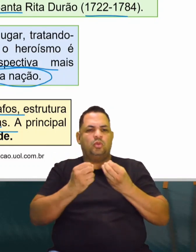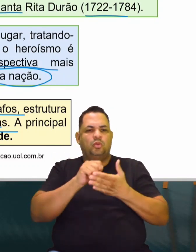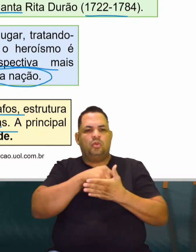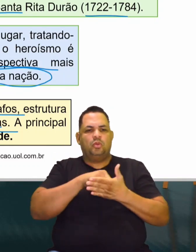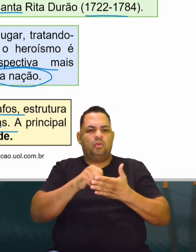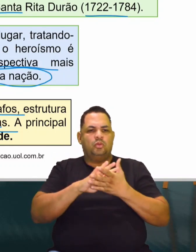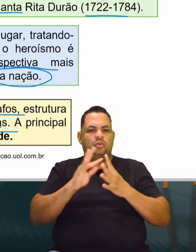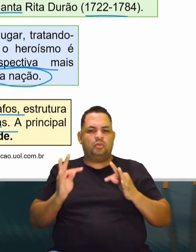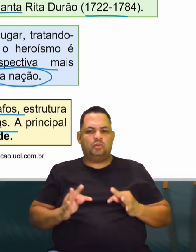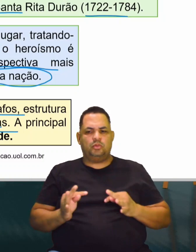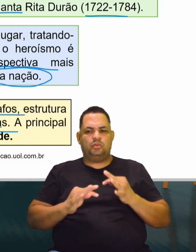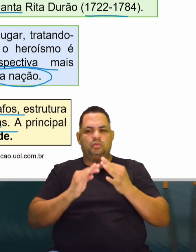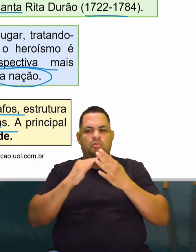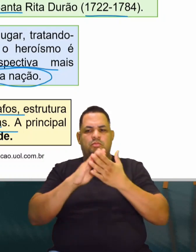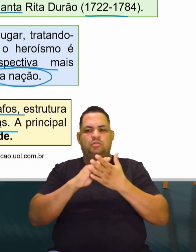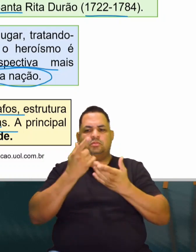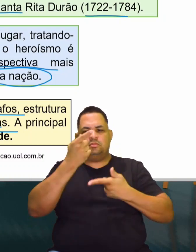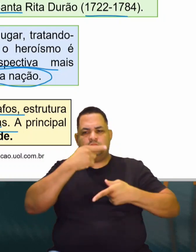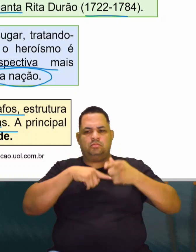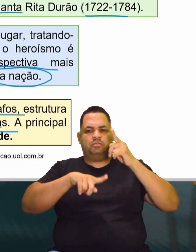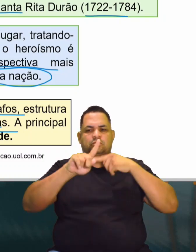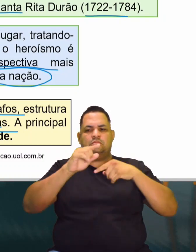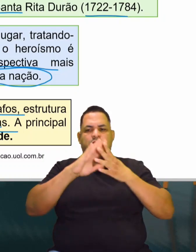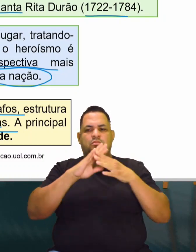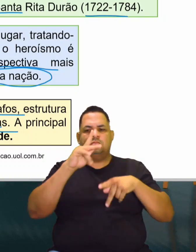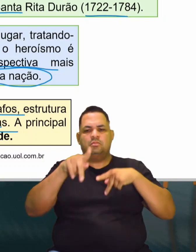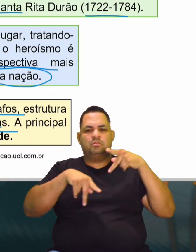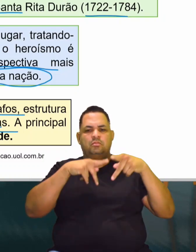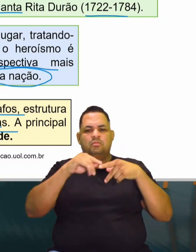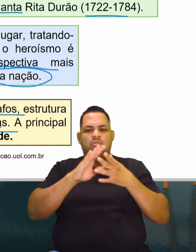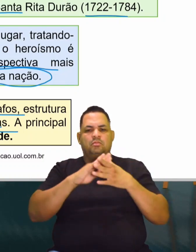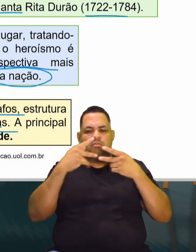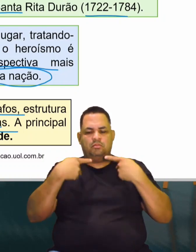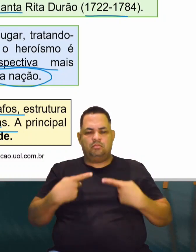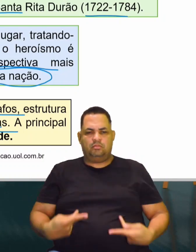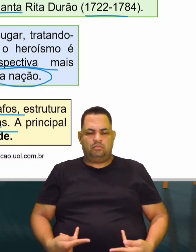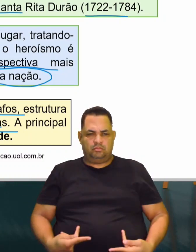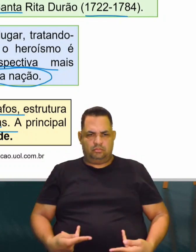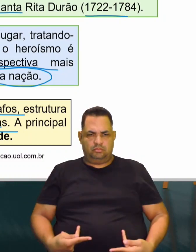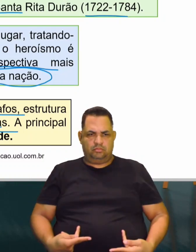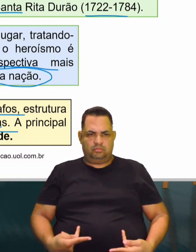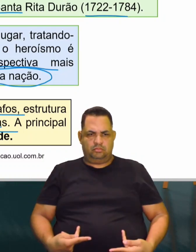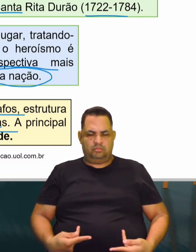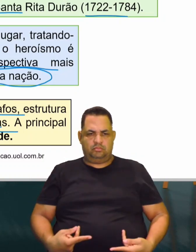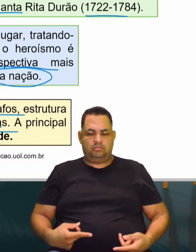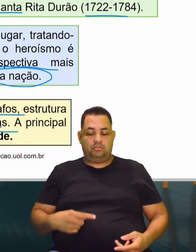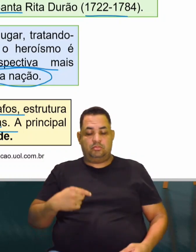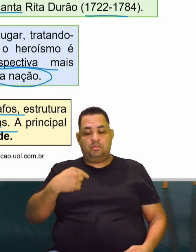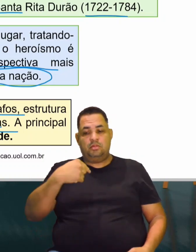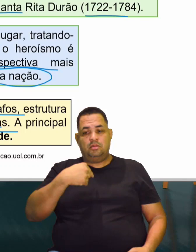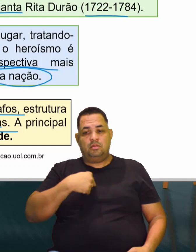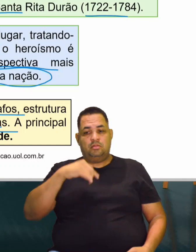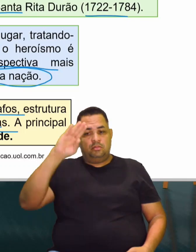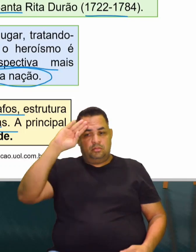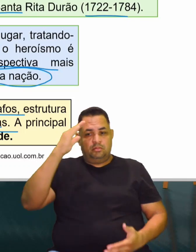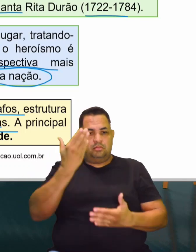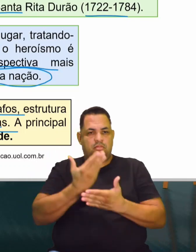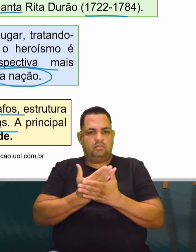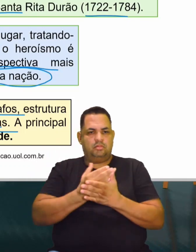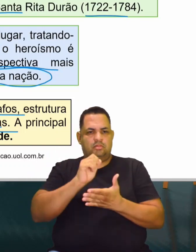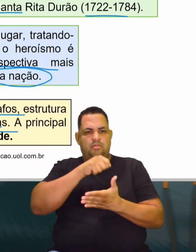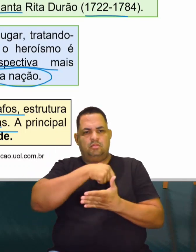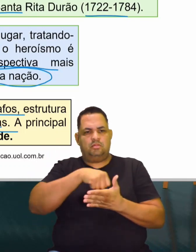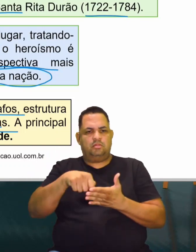das tecnologias mais avançadas da civilização humana, posso dizer, eu acredito que é a escrita, que é a forma